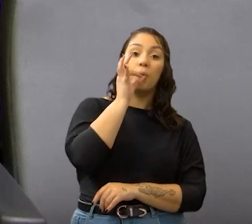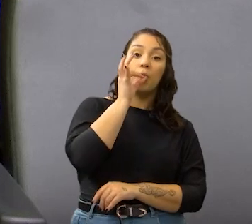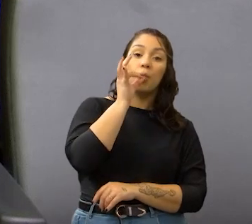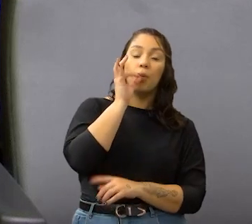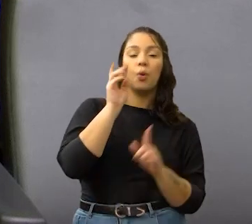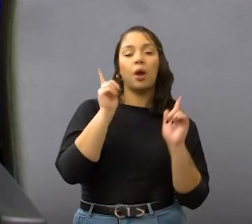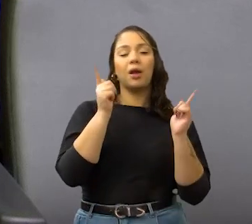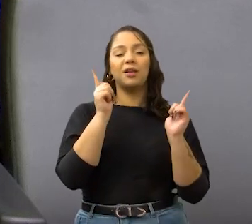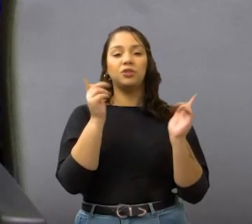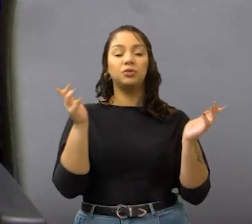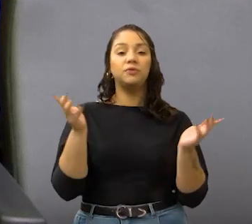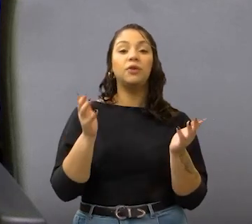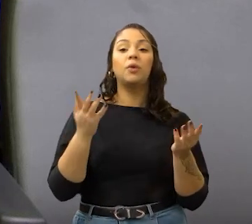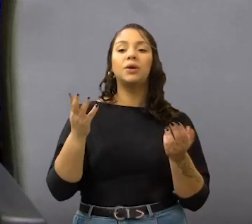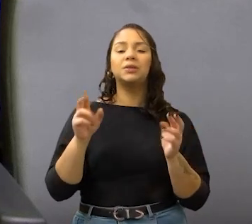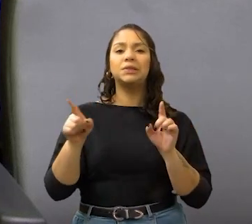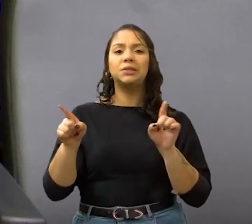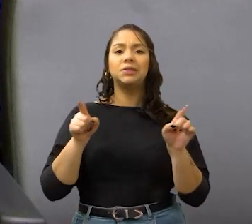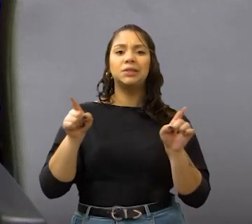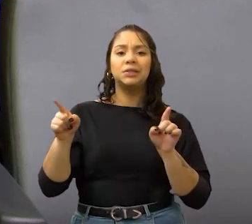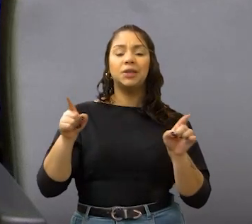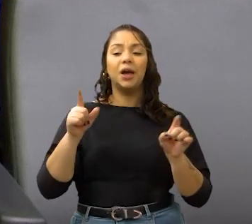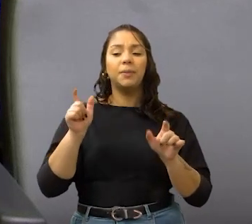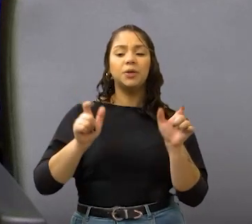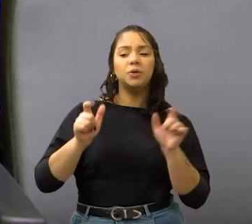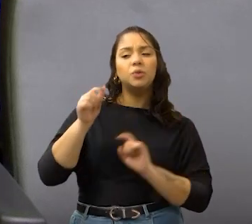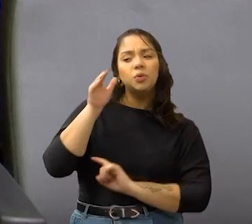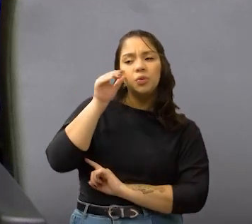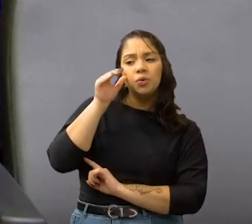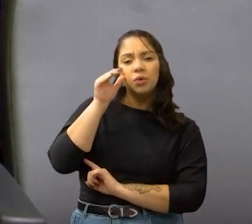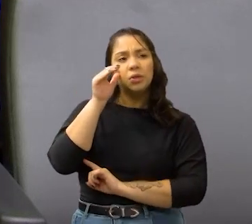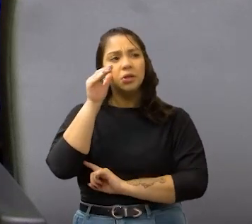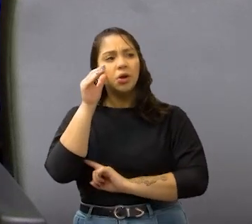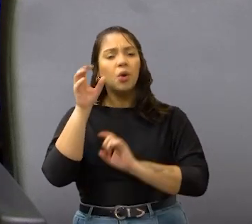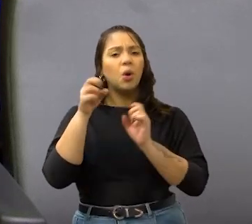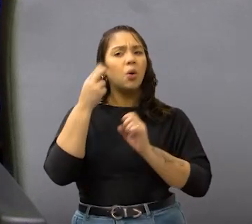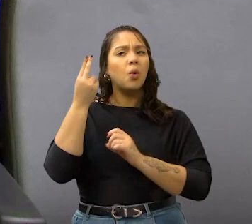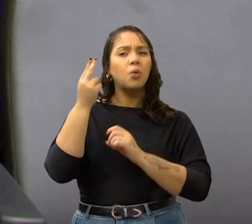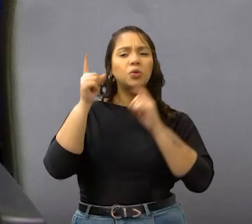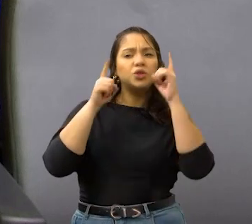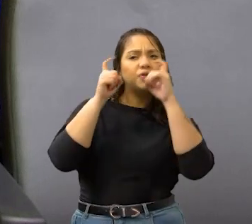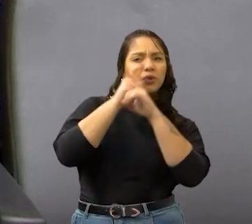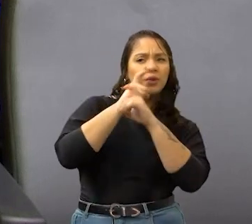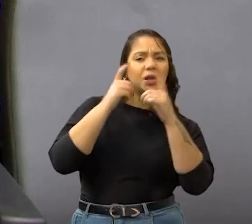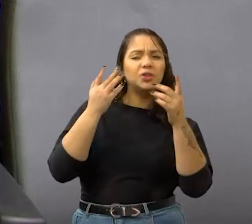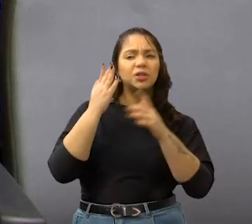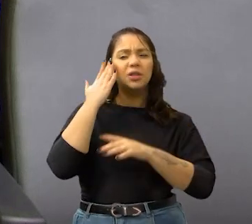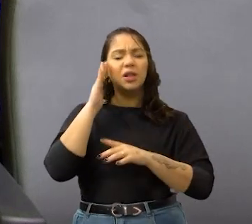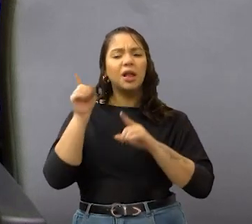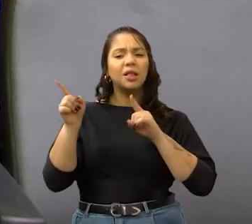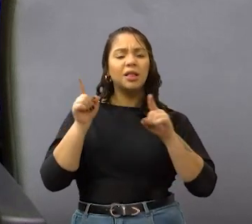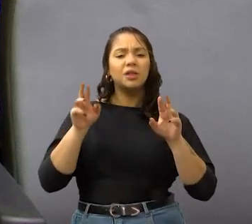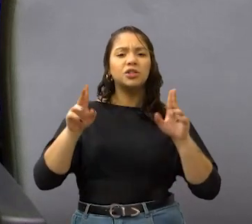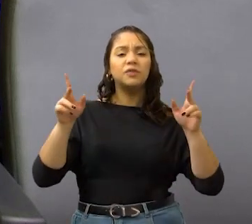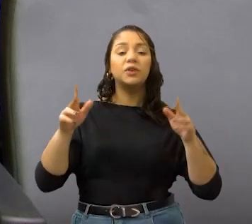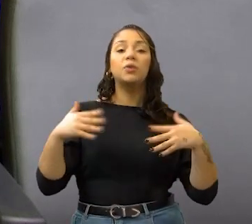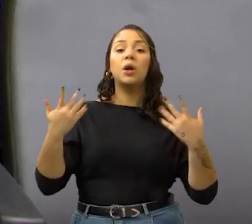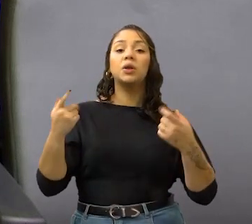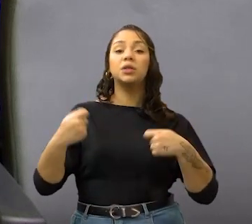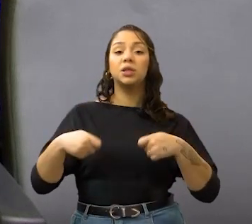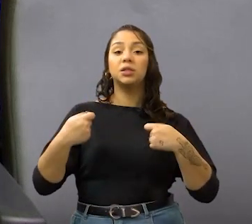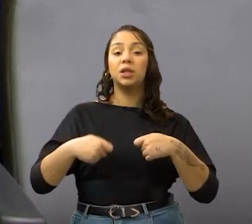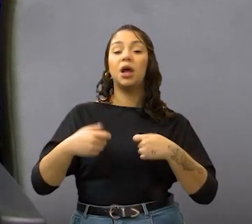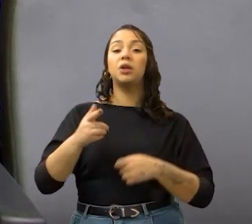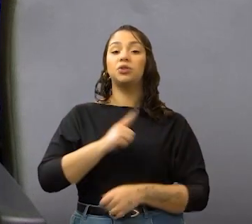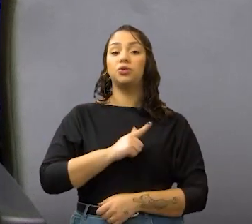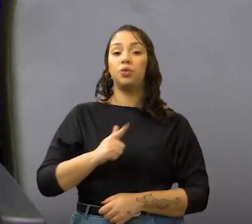recreativa, as pessoas ainda têm dificuldade ou curiosidade de entender a diferença de um, de outro, a